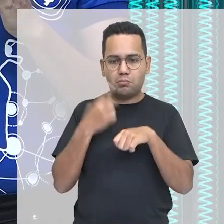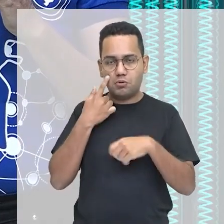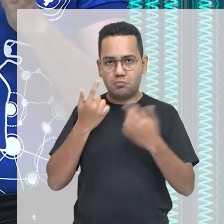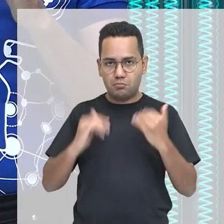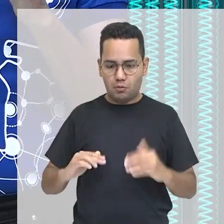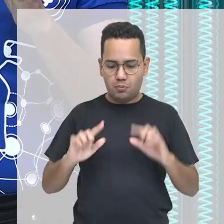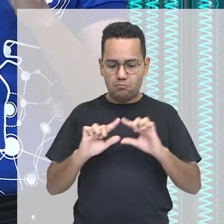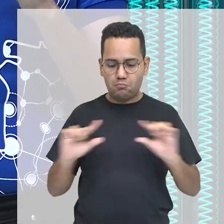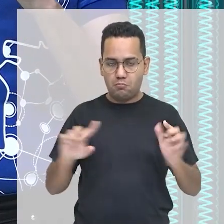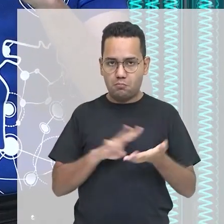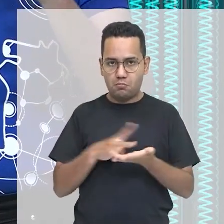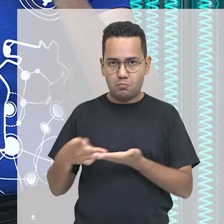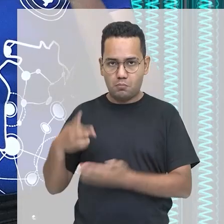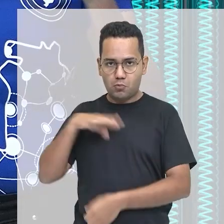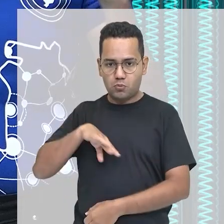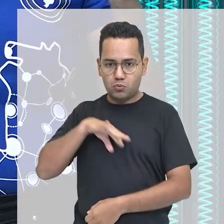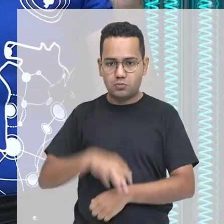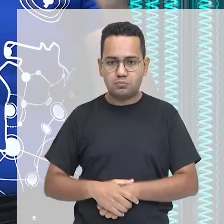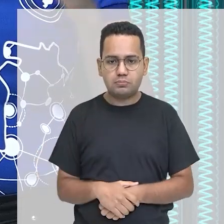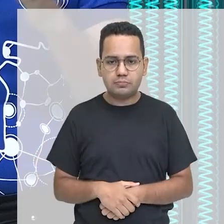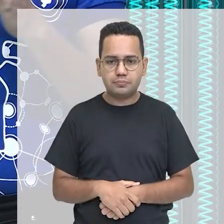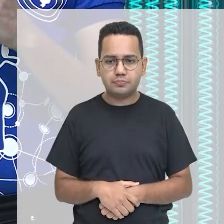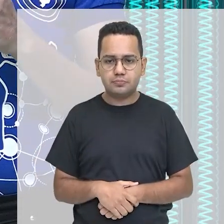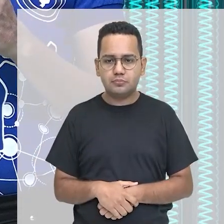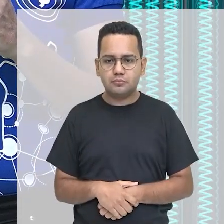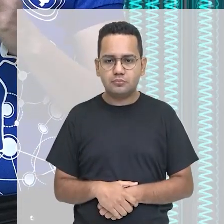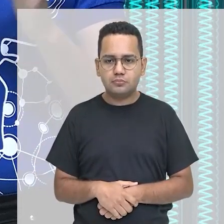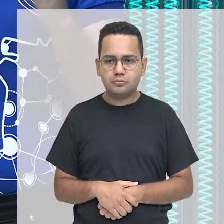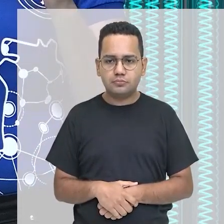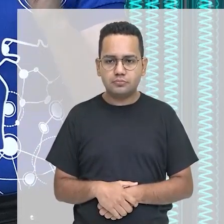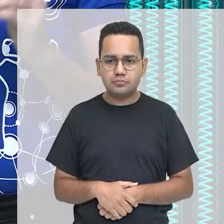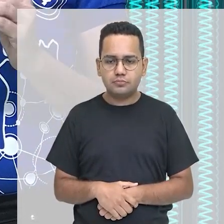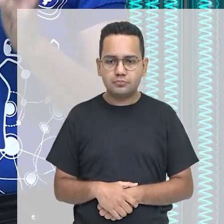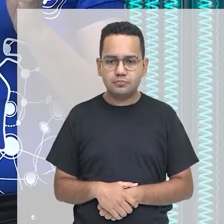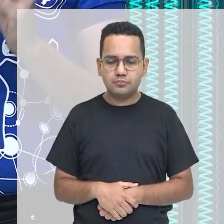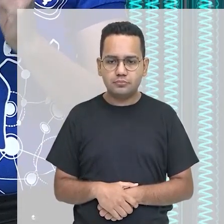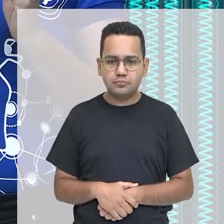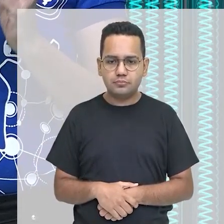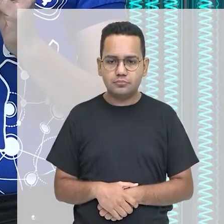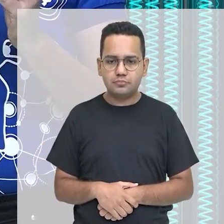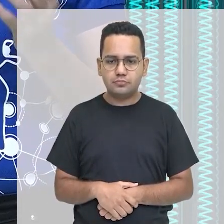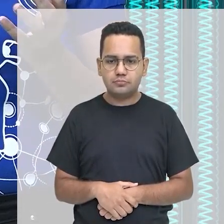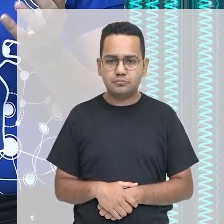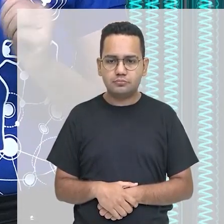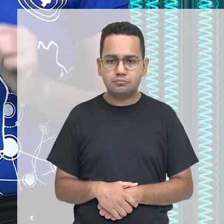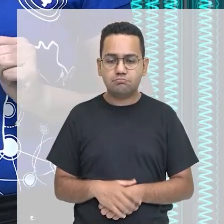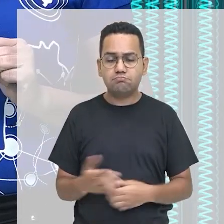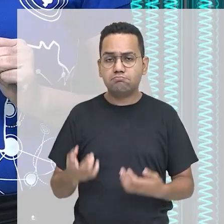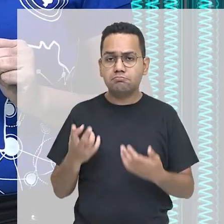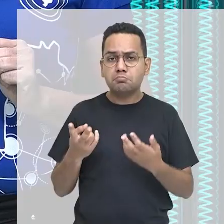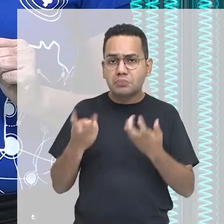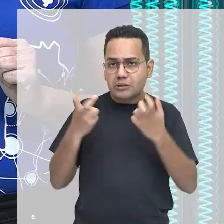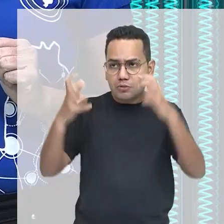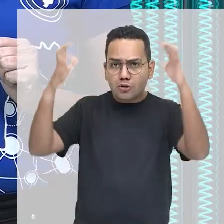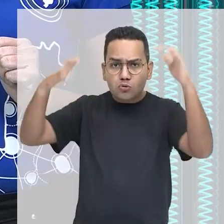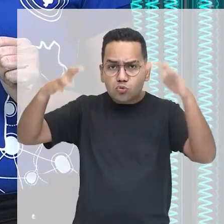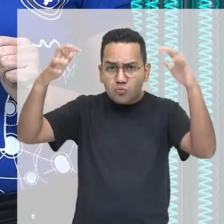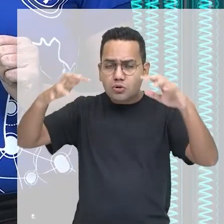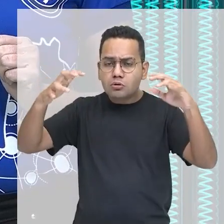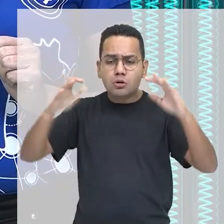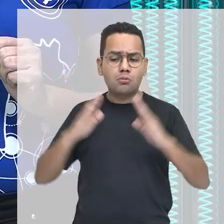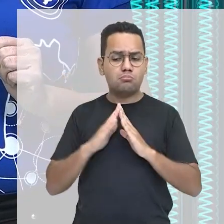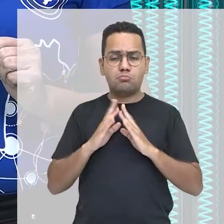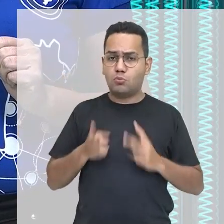a conjunção que eu utilizei para fazer essa ligação dessas frases, que estão com ideias aí conclusivas? Foi o